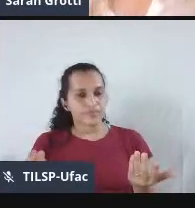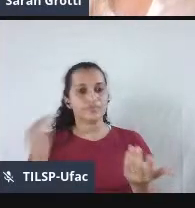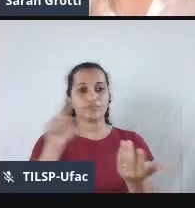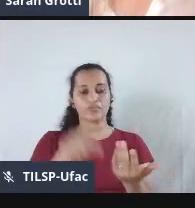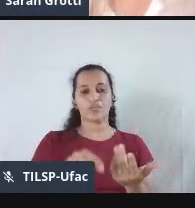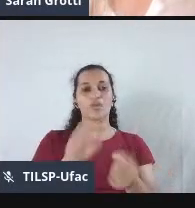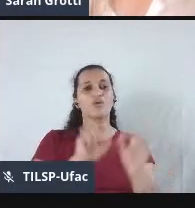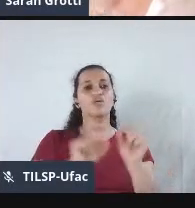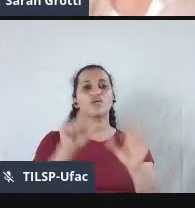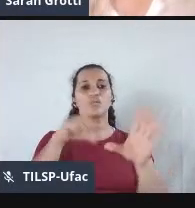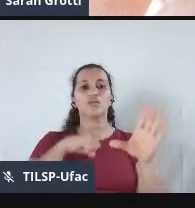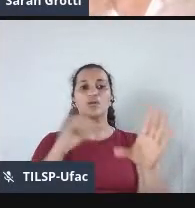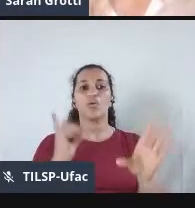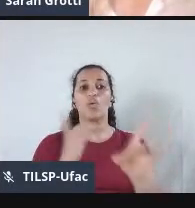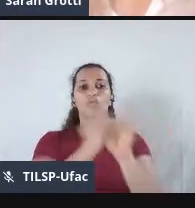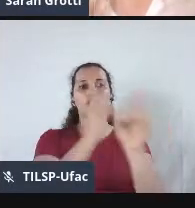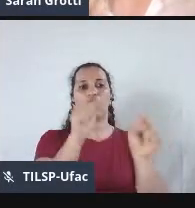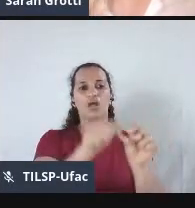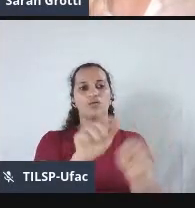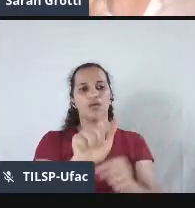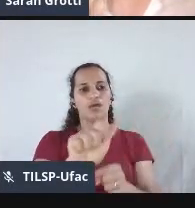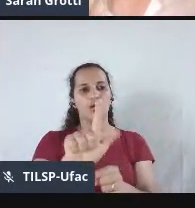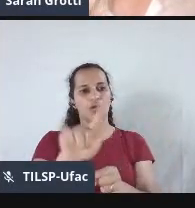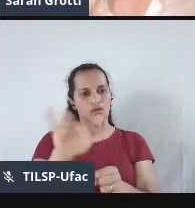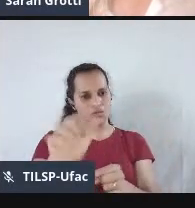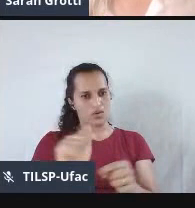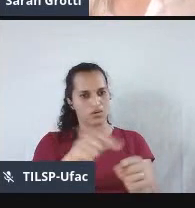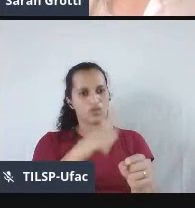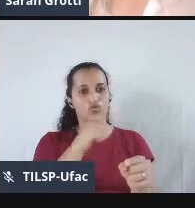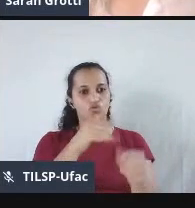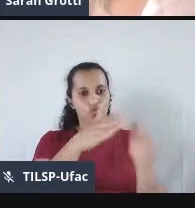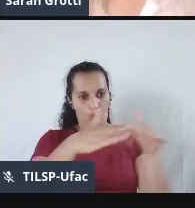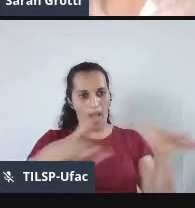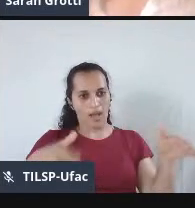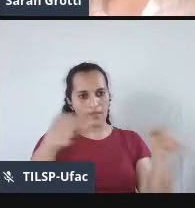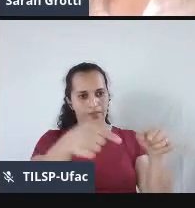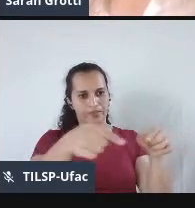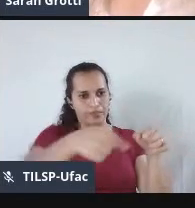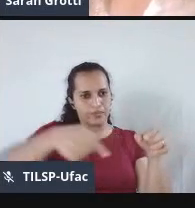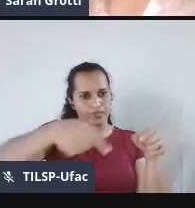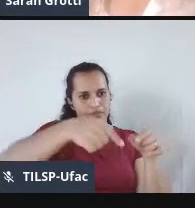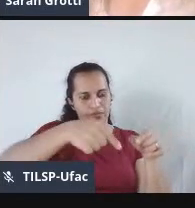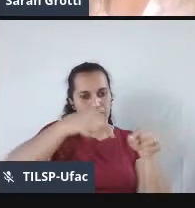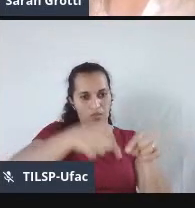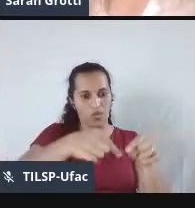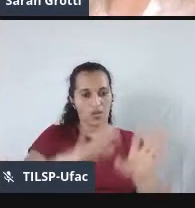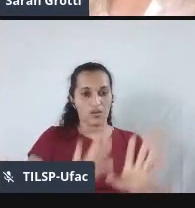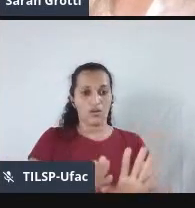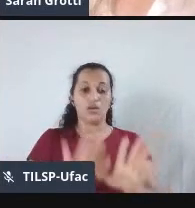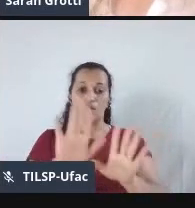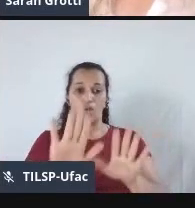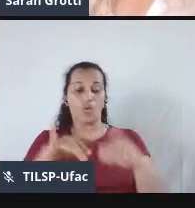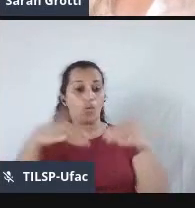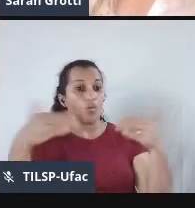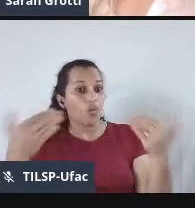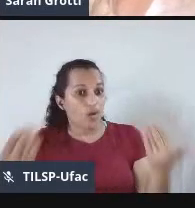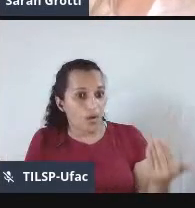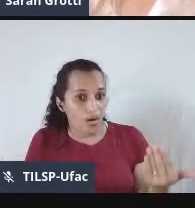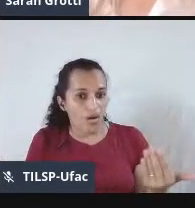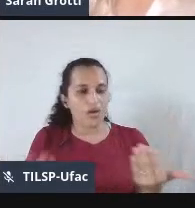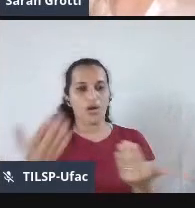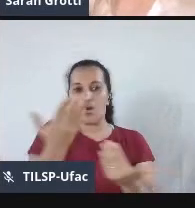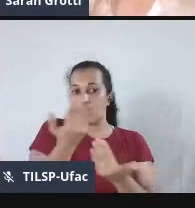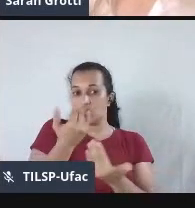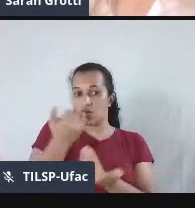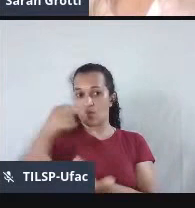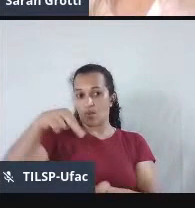nessas algas competem pelo mesmo sítio de absorção. Ou seja, você vai estar lá tomando sua clorela, espirulina, comendo nori. Nori a